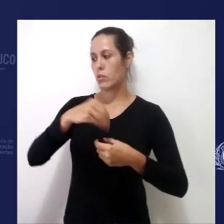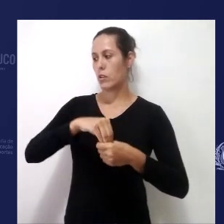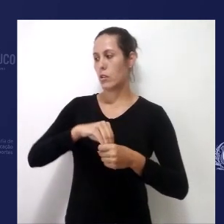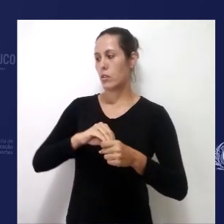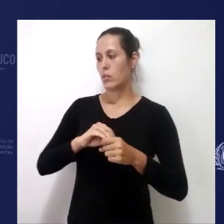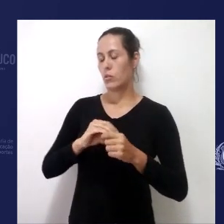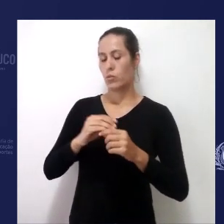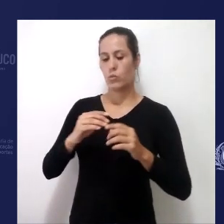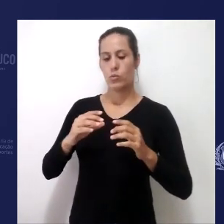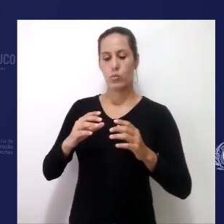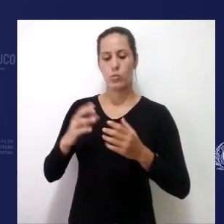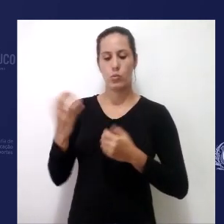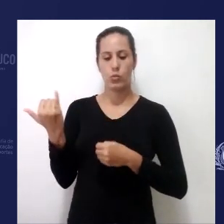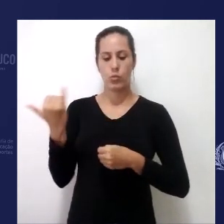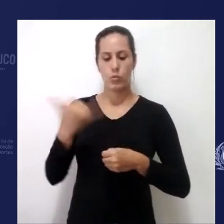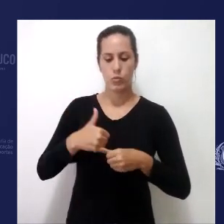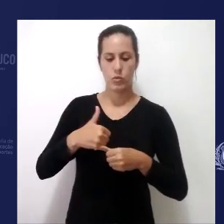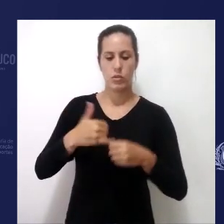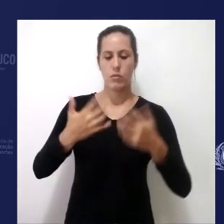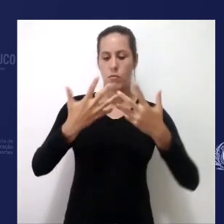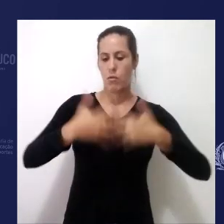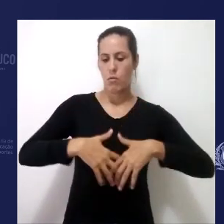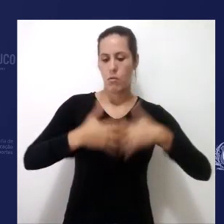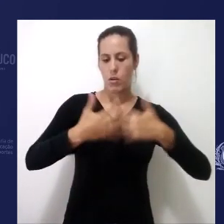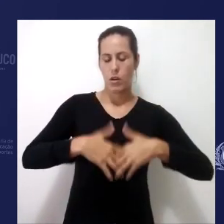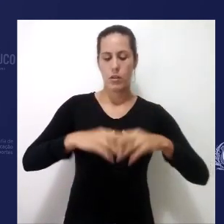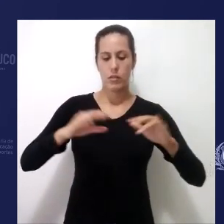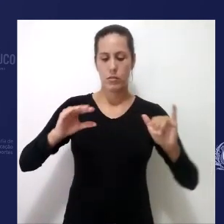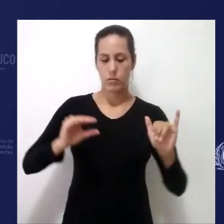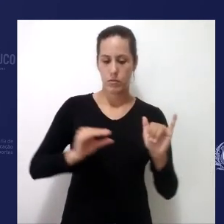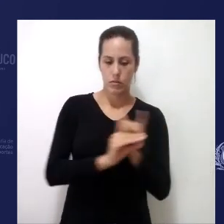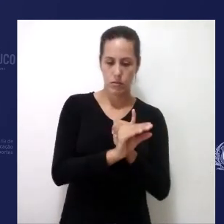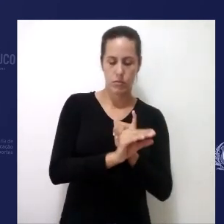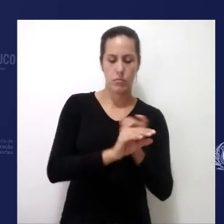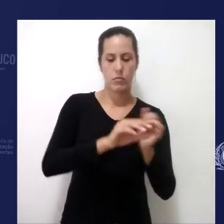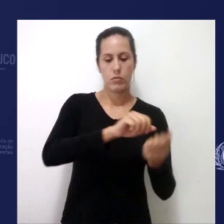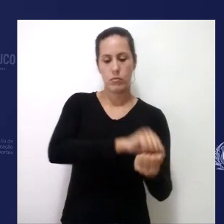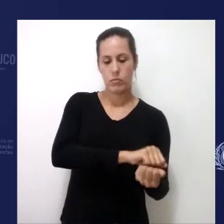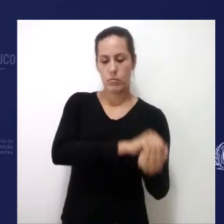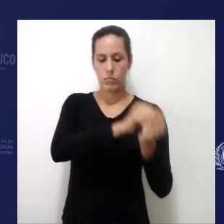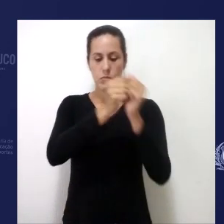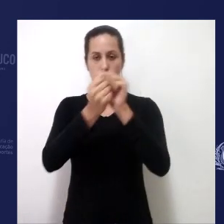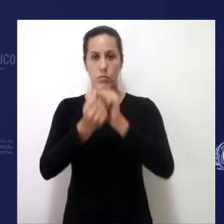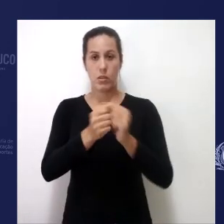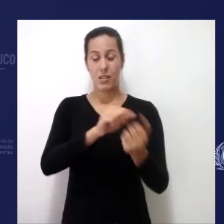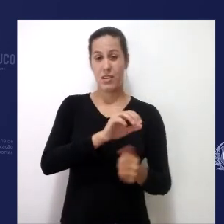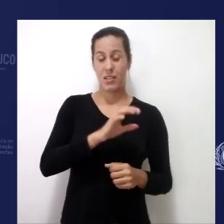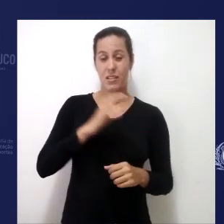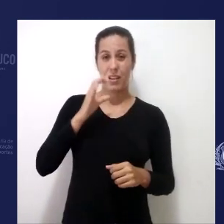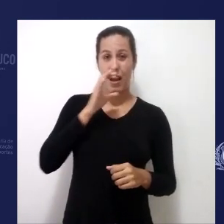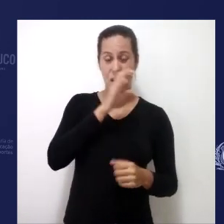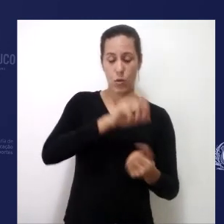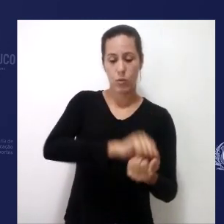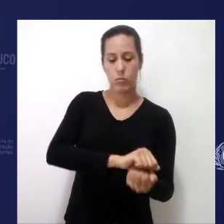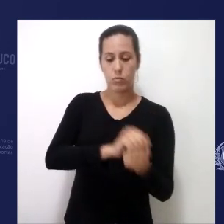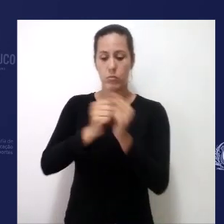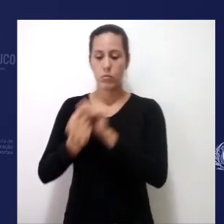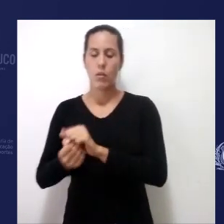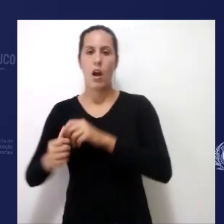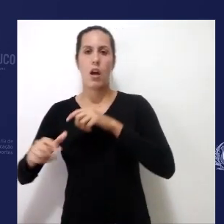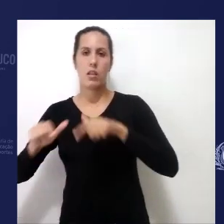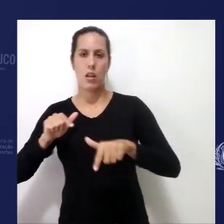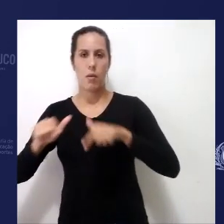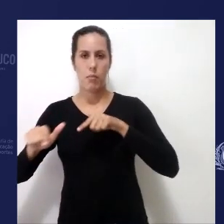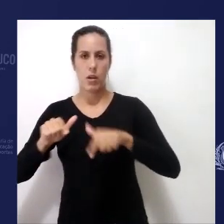um combustível em energia mecânica. Máquinas térmicas, elas vão converter calor em